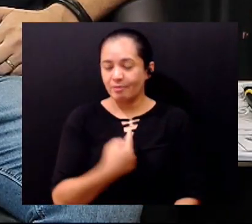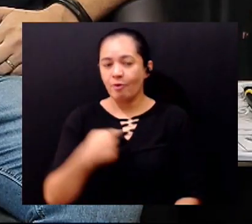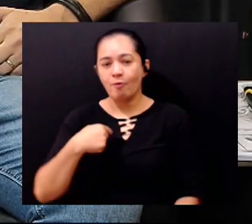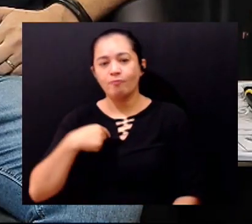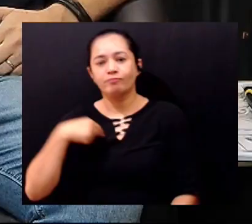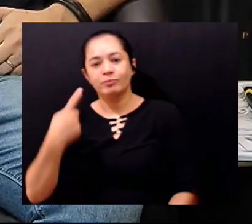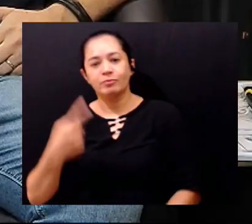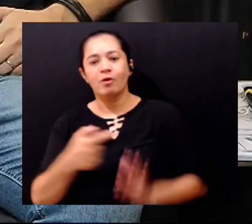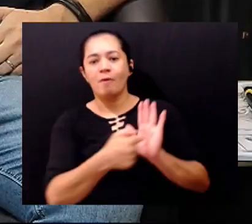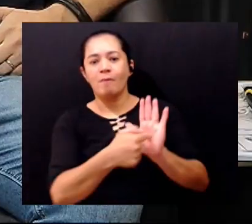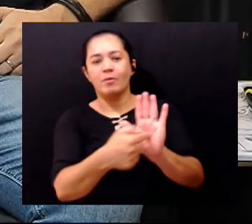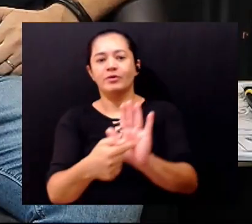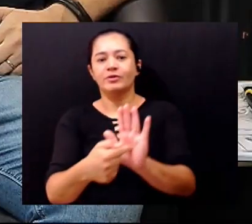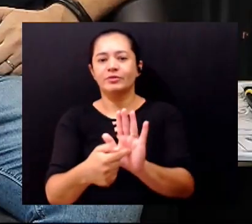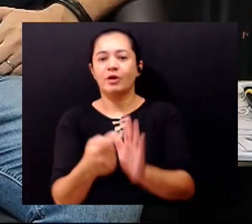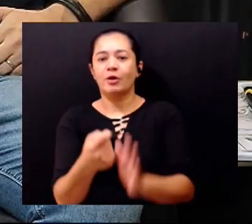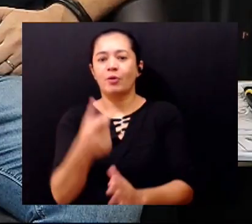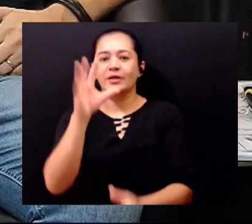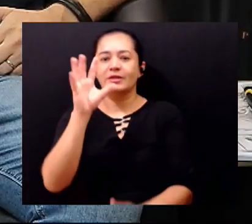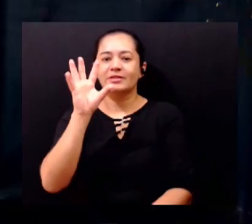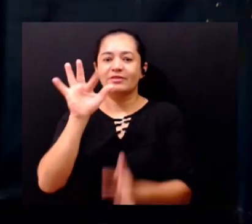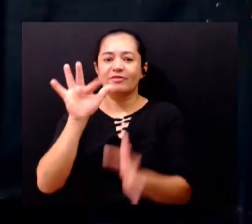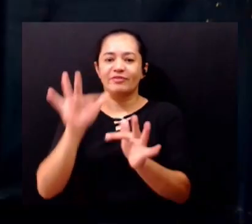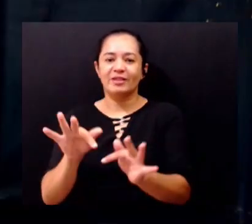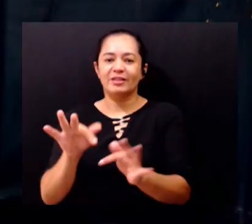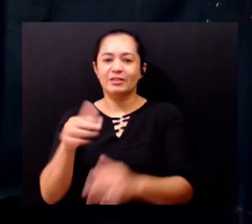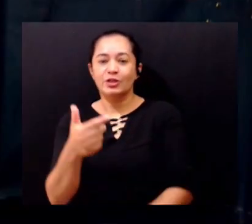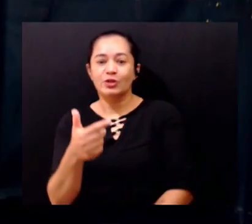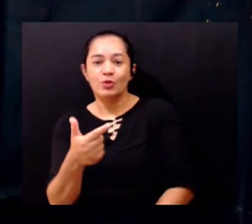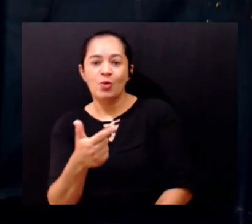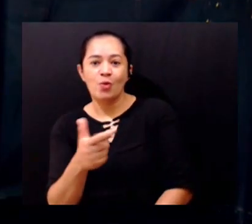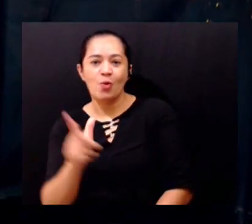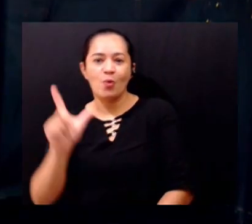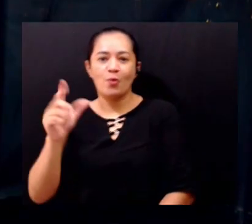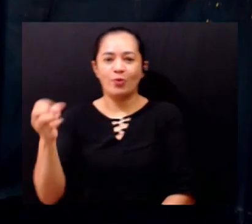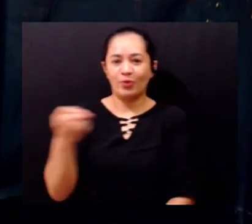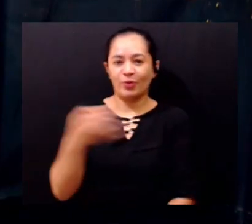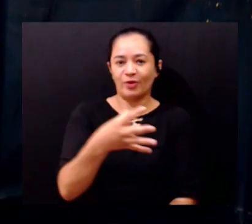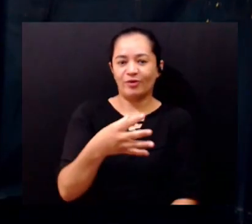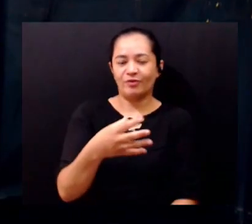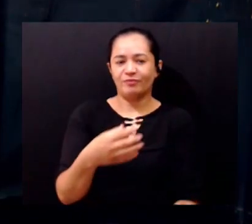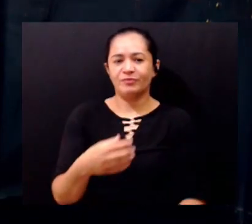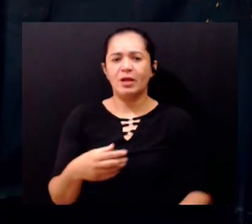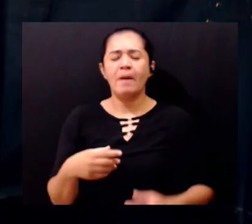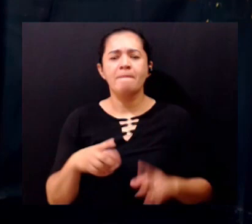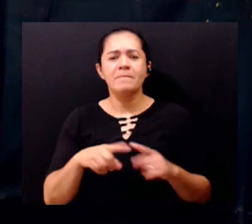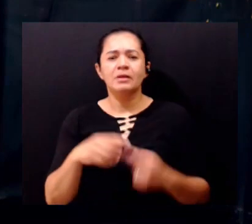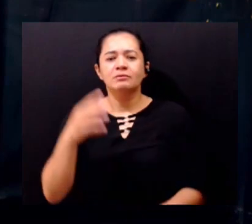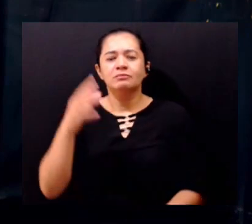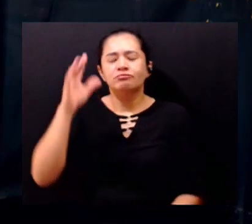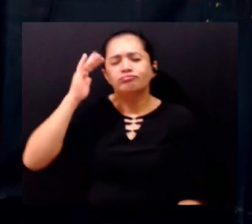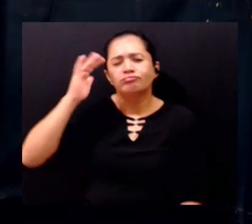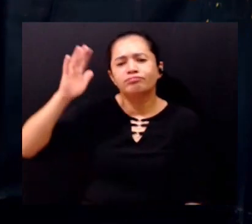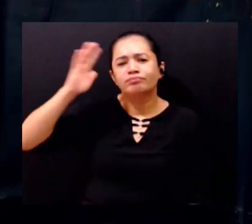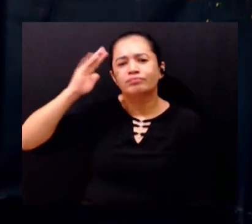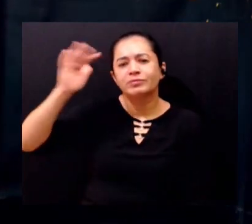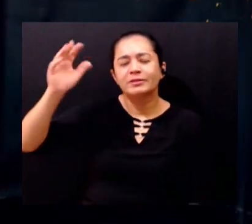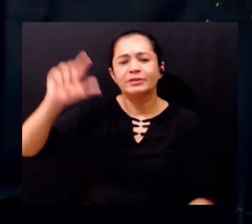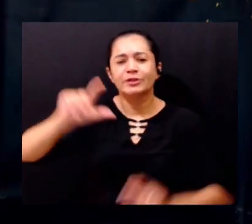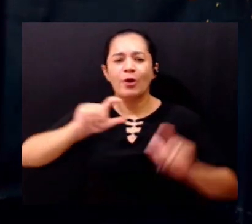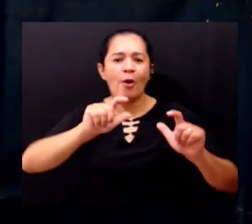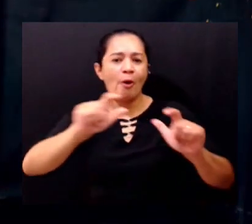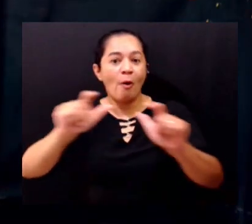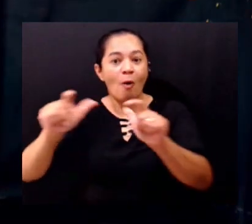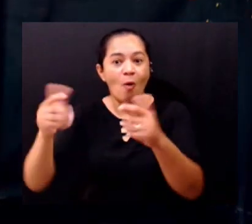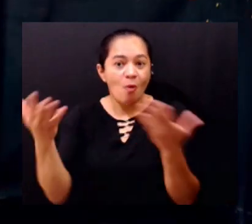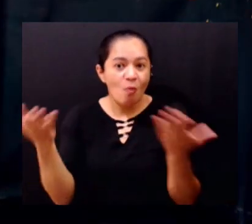a produção de mais uma para lançar o mês que vem. Nossa, que legal. E de onde vem tanta inspiração assim? Eu Como falo é que que é da vida real. Você pensa o quê?